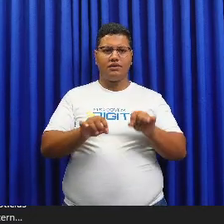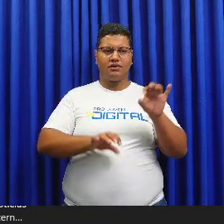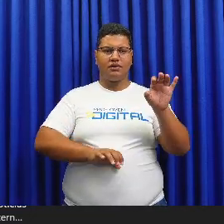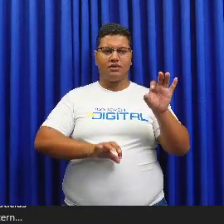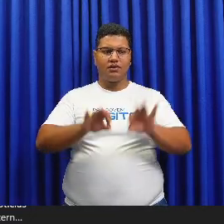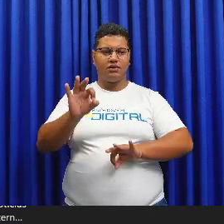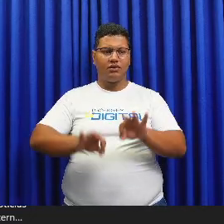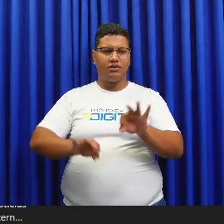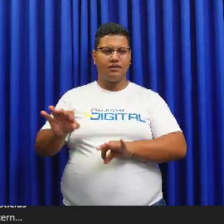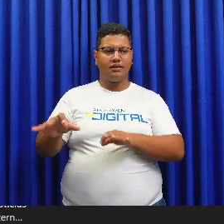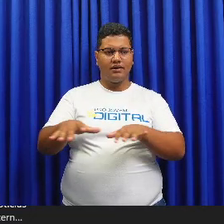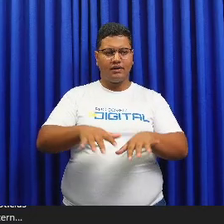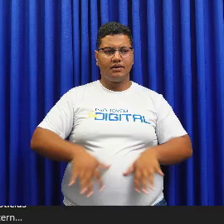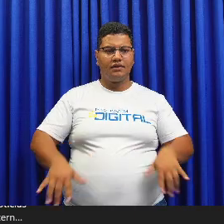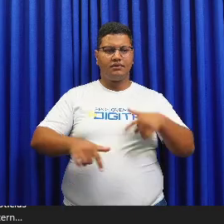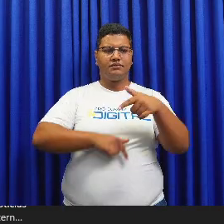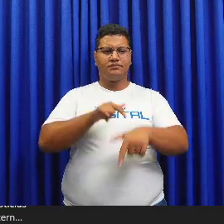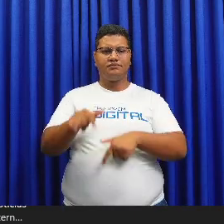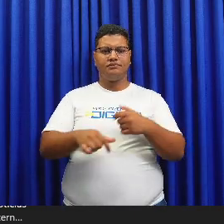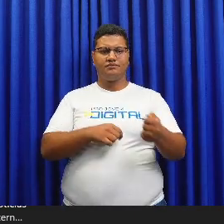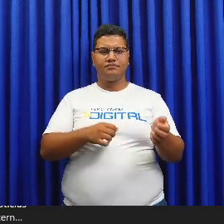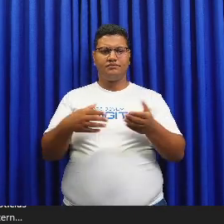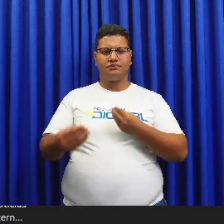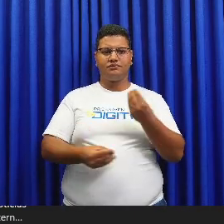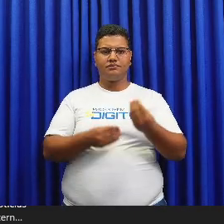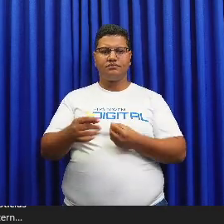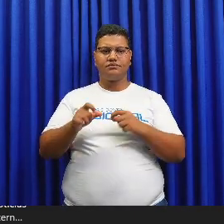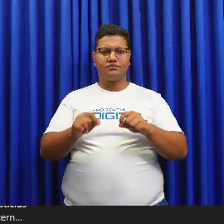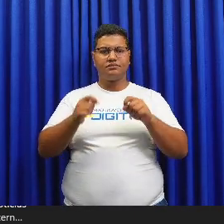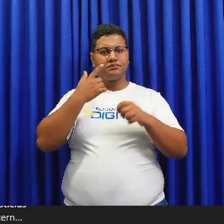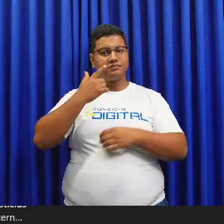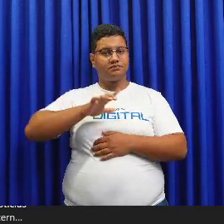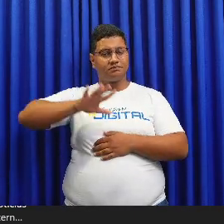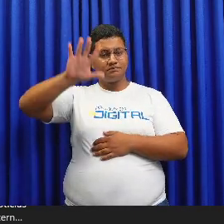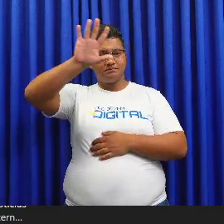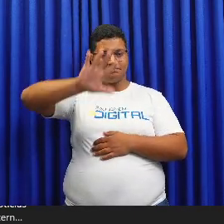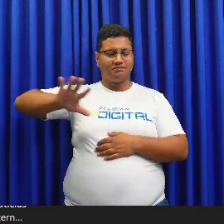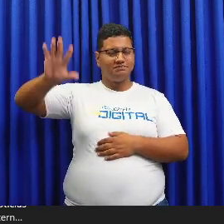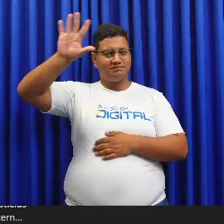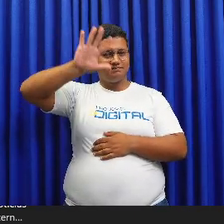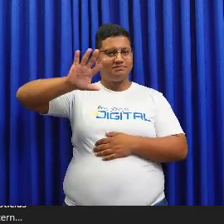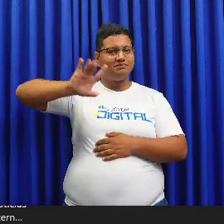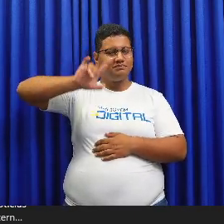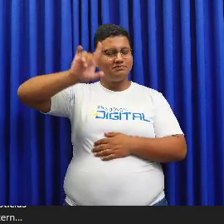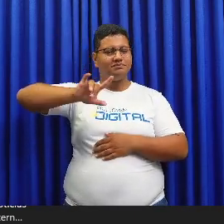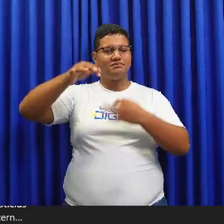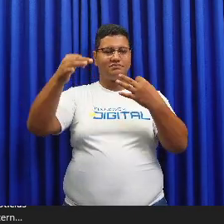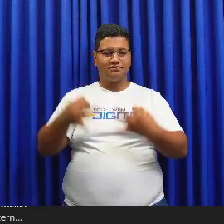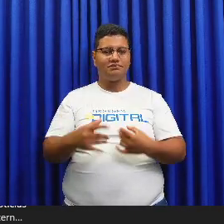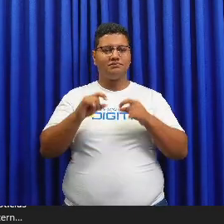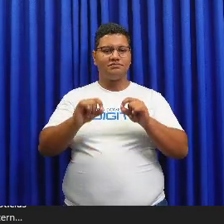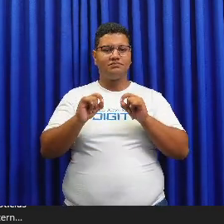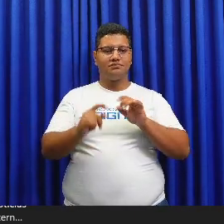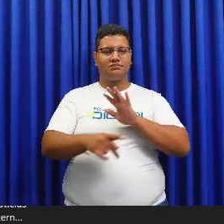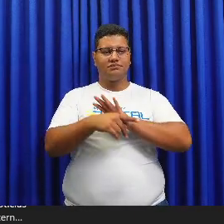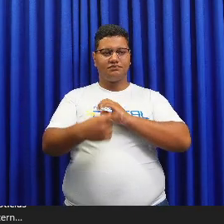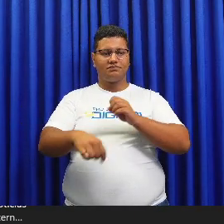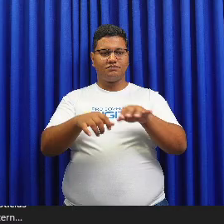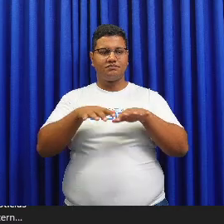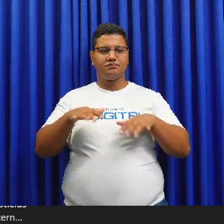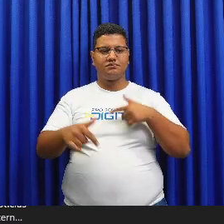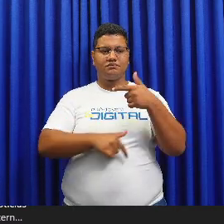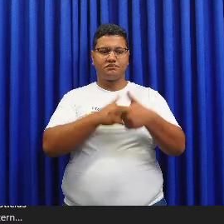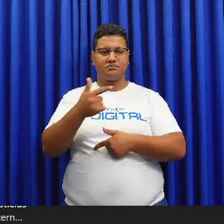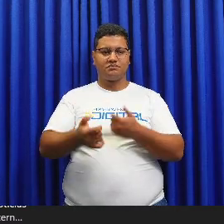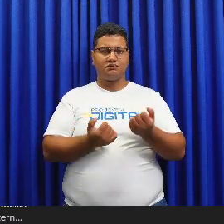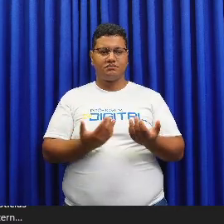organização, a sua área de trabalho. E essa página aqui, que está aqui em cima da gente, é justamente a nossa área de trabalho.